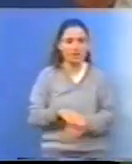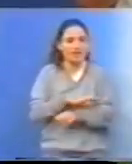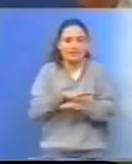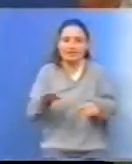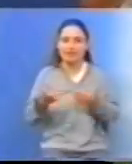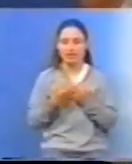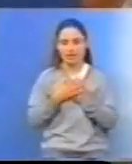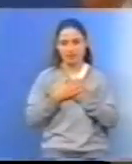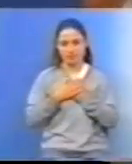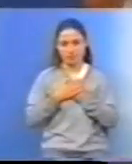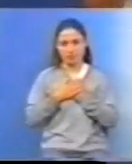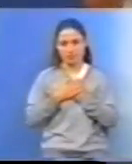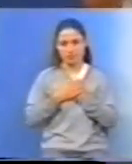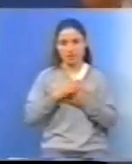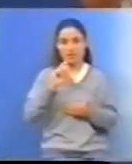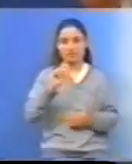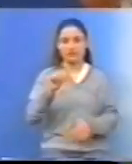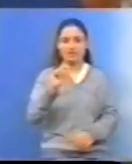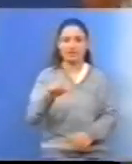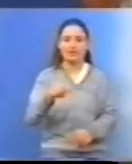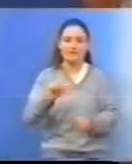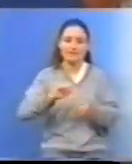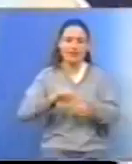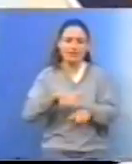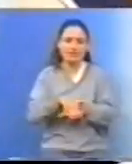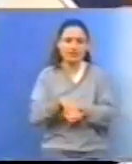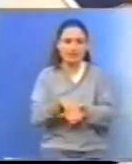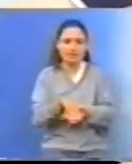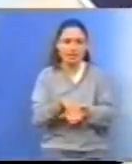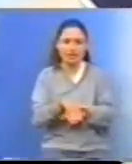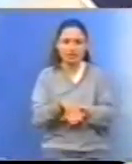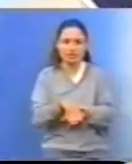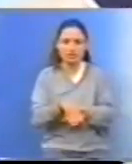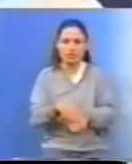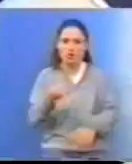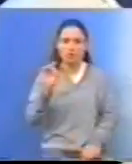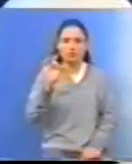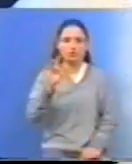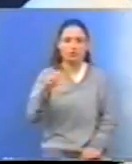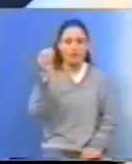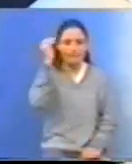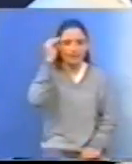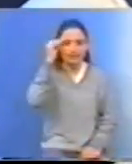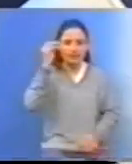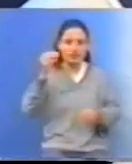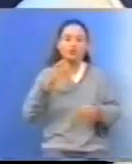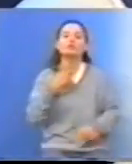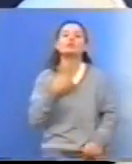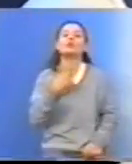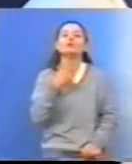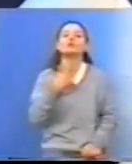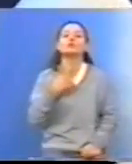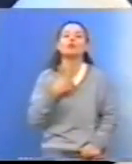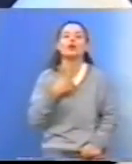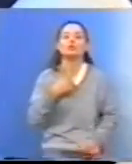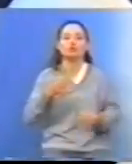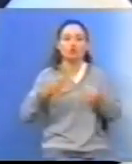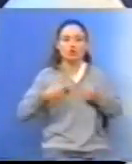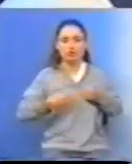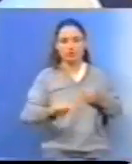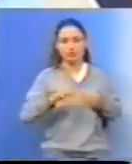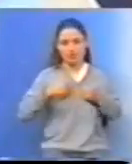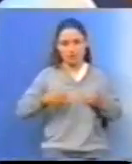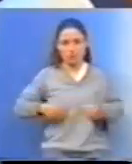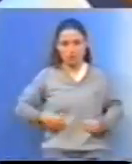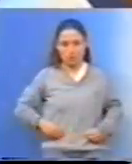fez diferença, viu? E olha que eu estou assim contando para vocês uma coisa que nem falo muito, não falo quase